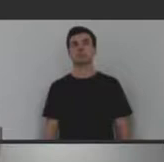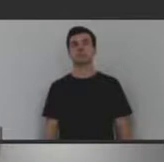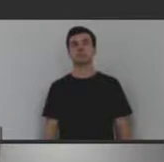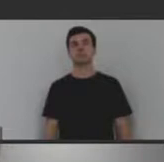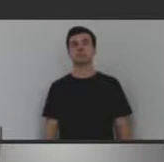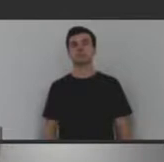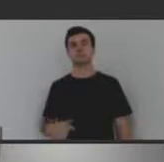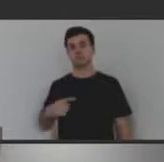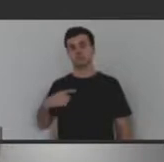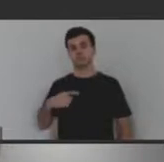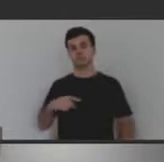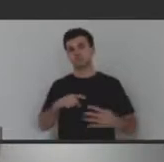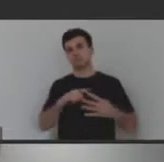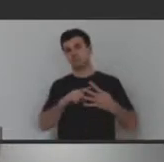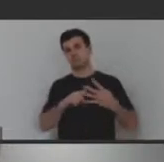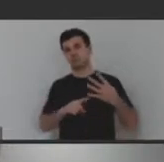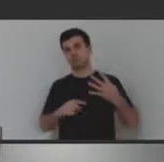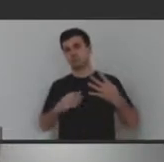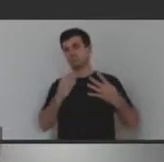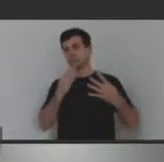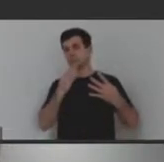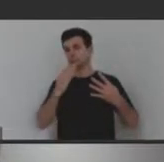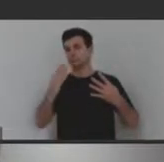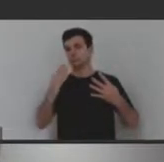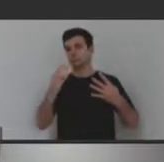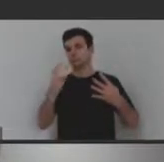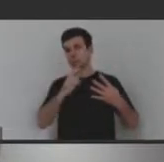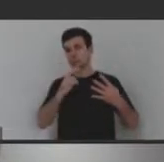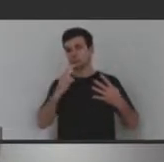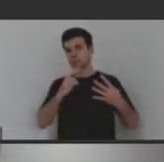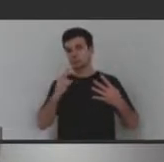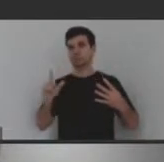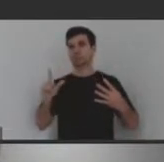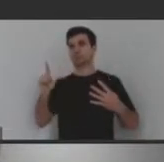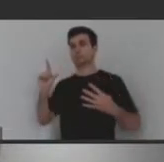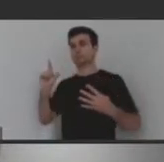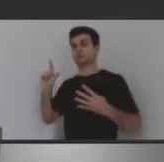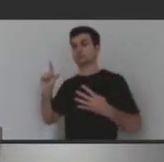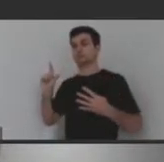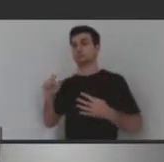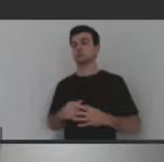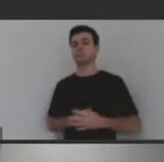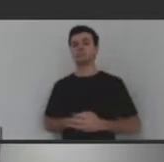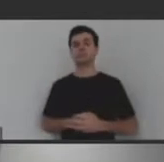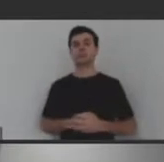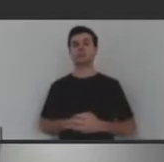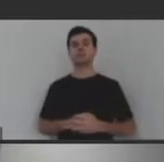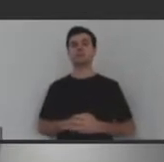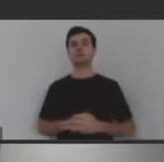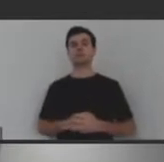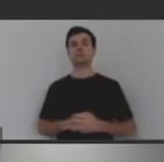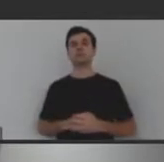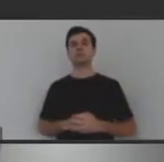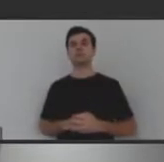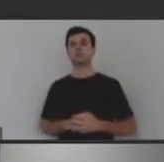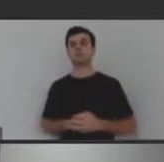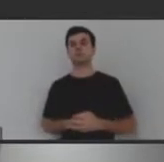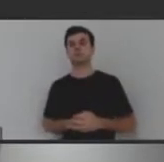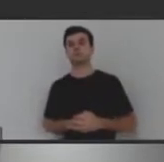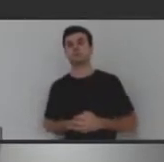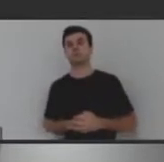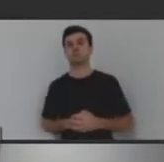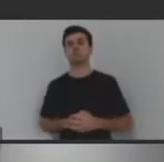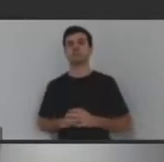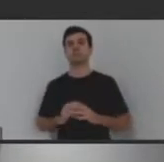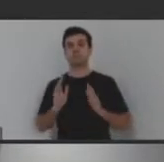4 pedidos de urgência antes da ordem do dia. O primeiro pedido de urgência está